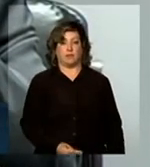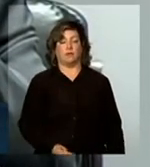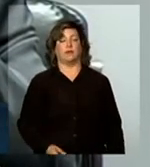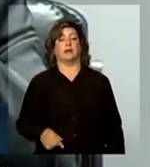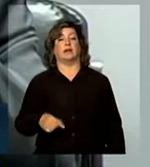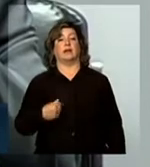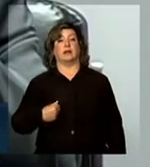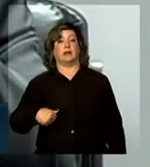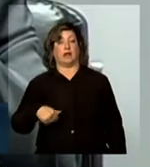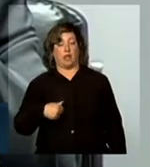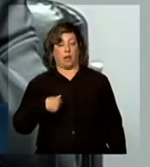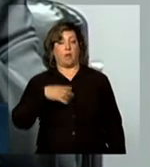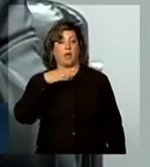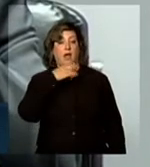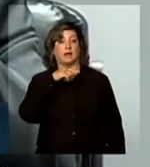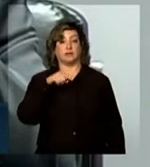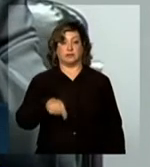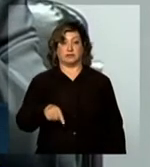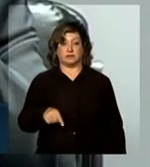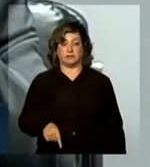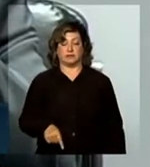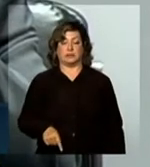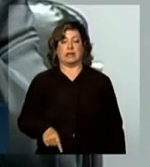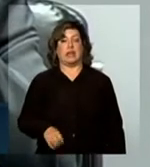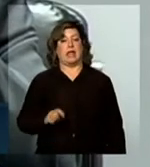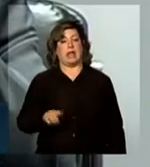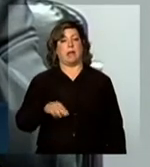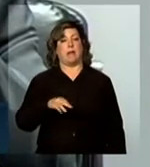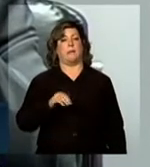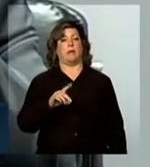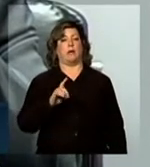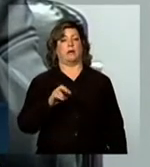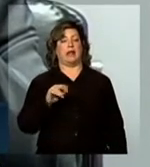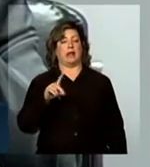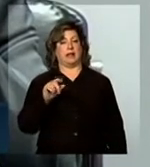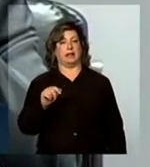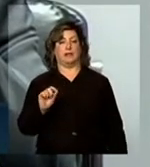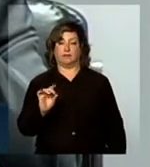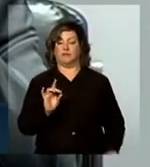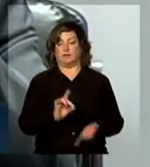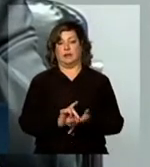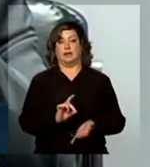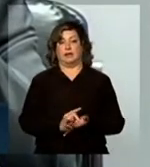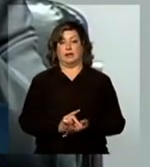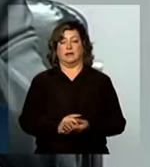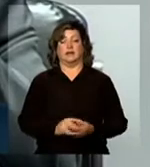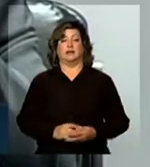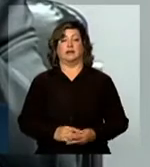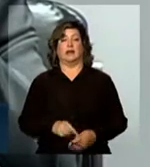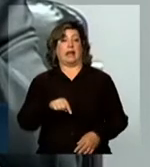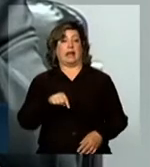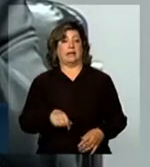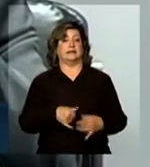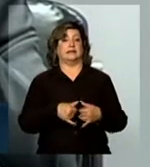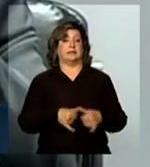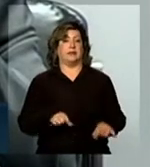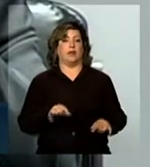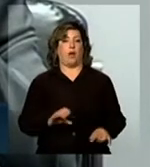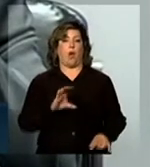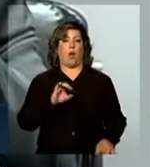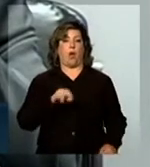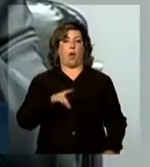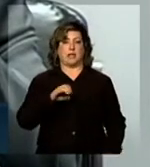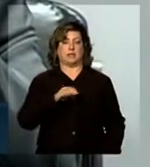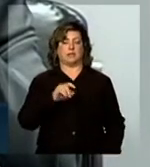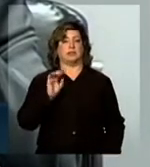aqui eu considero que é uma conta moderada, é uma conta realista, né? Que aqui estão as concessões